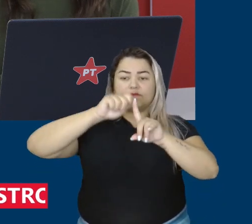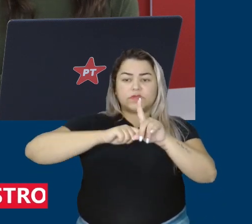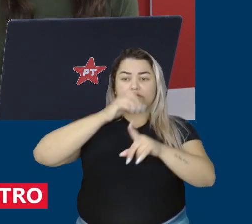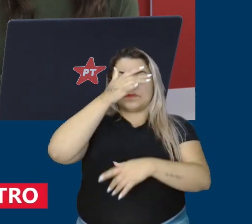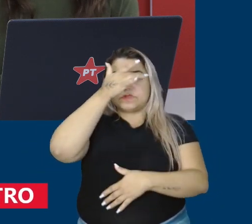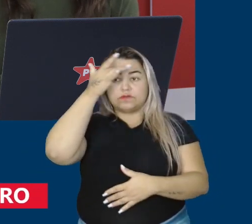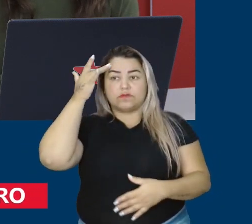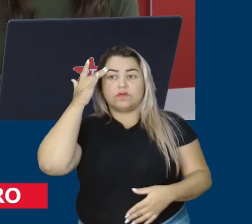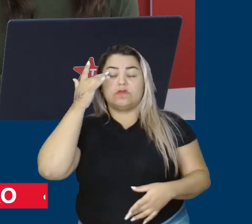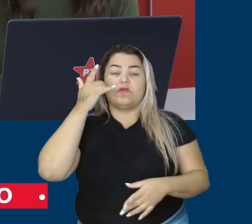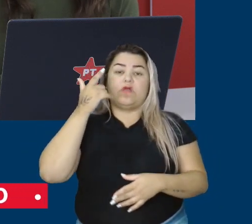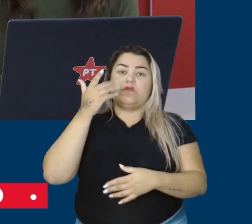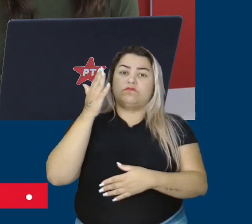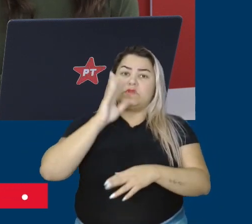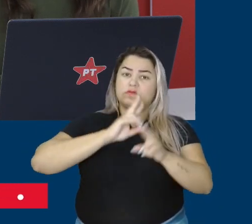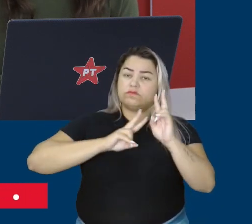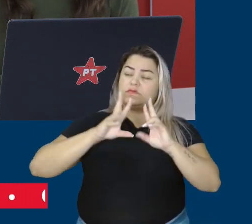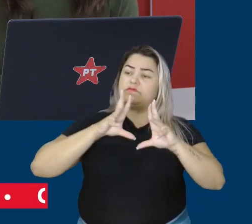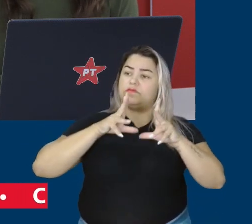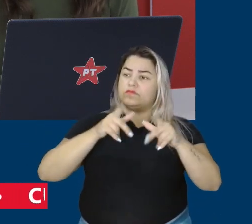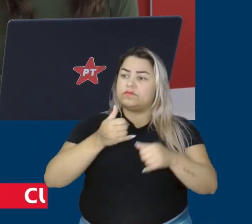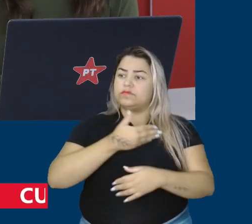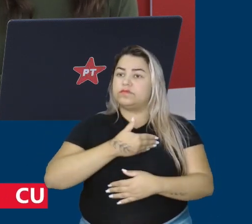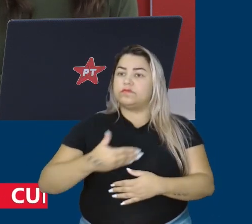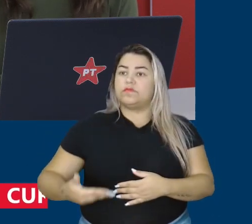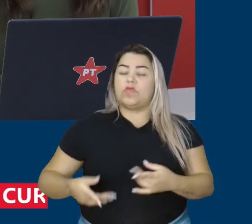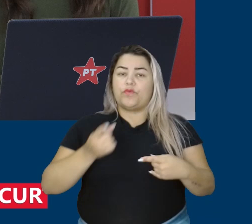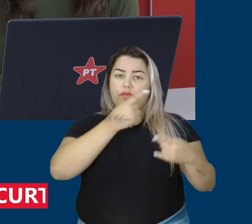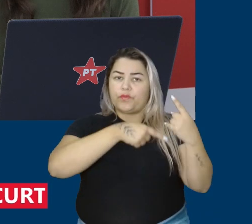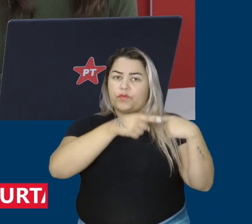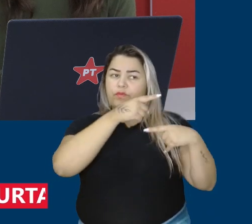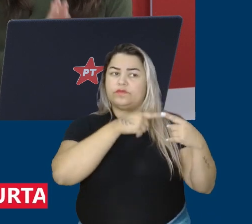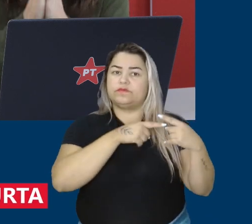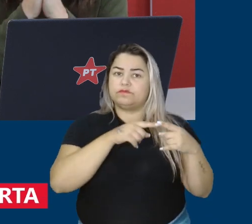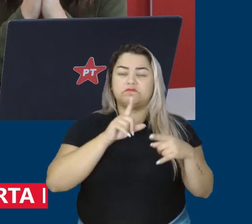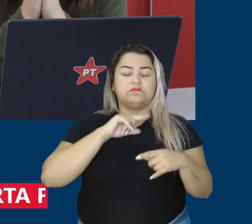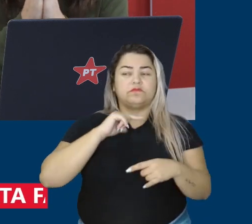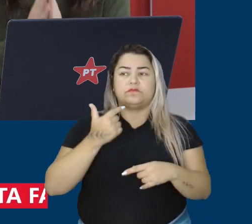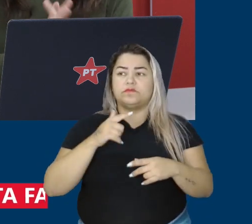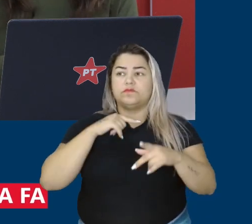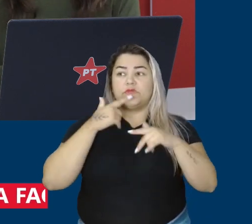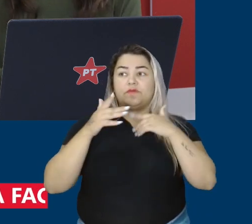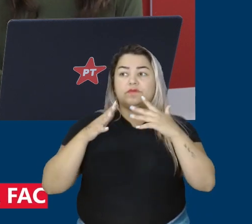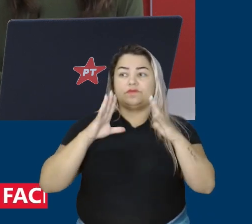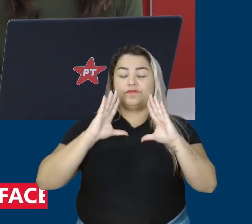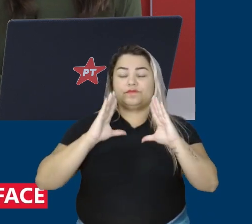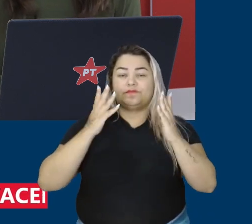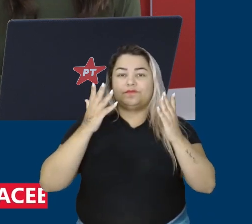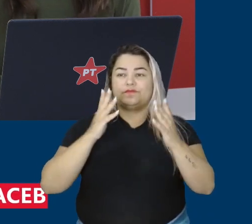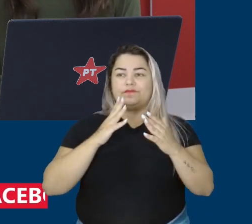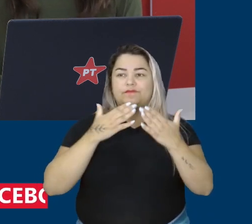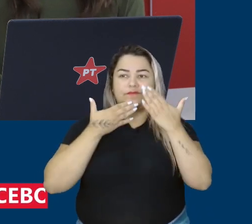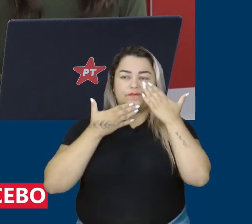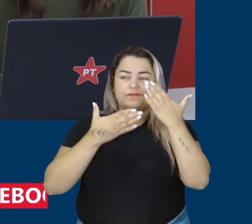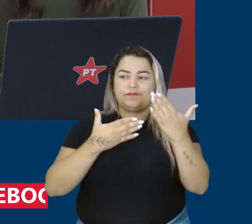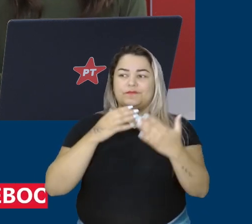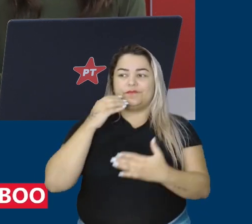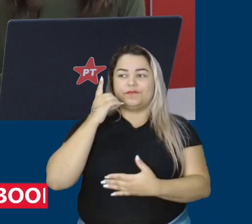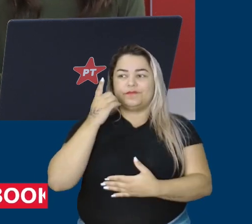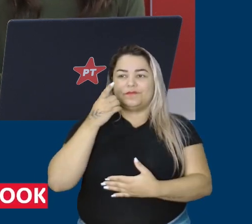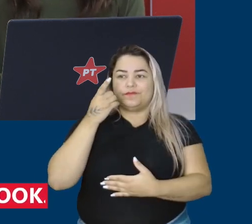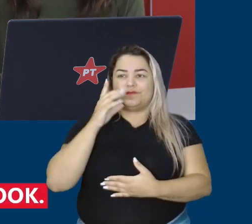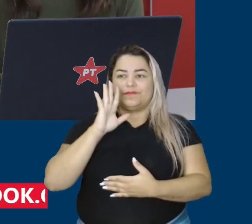pessoas começam a enxergar de fato o que é um governo da reconstrução. Sem dúvidas, vamos celebrar. Obrigada, deputada. Tchau,